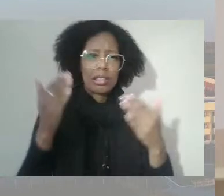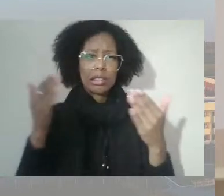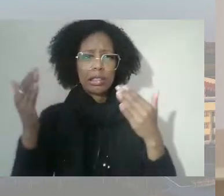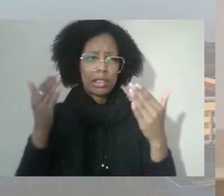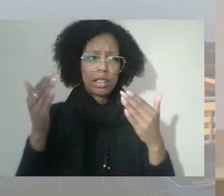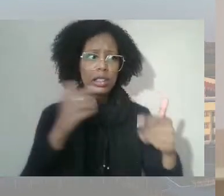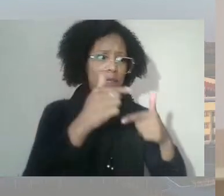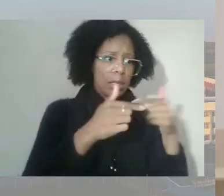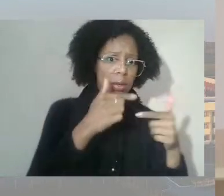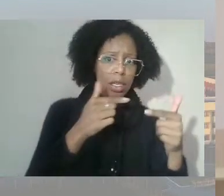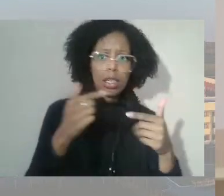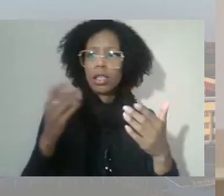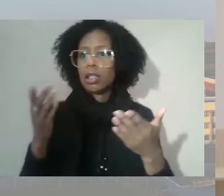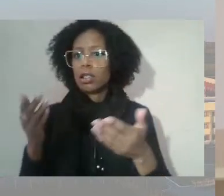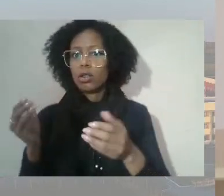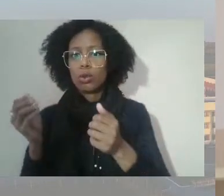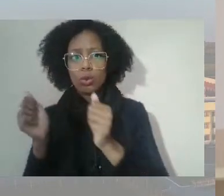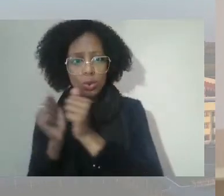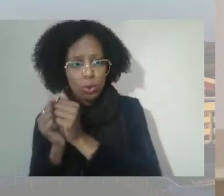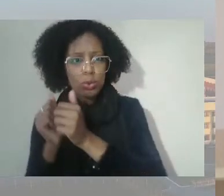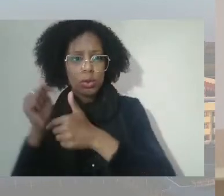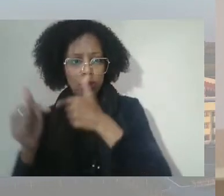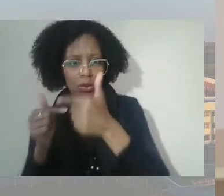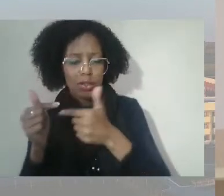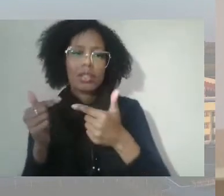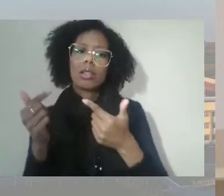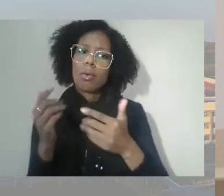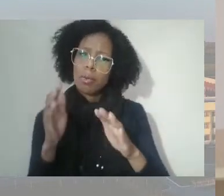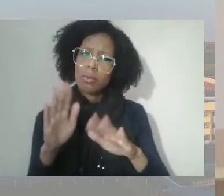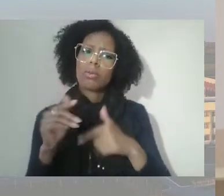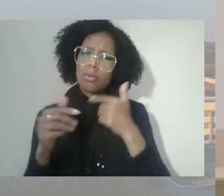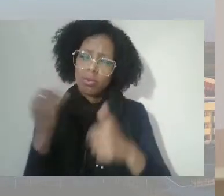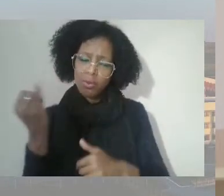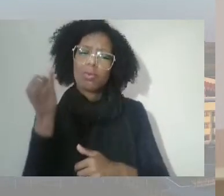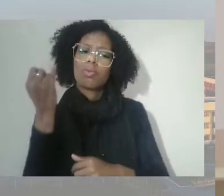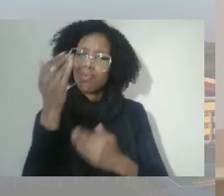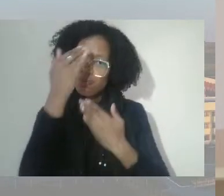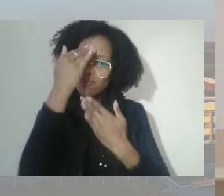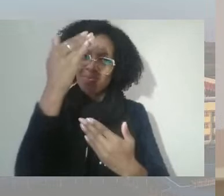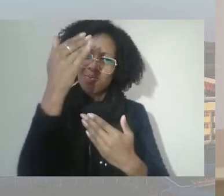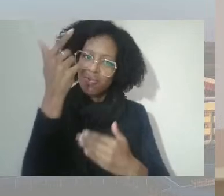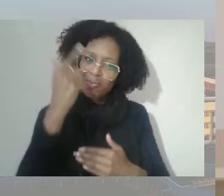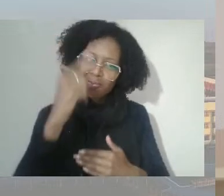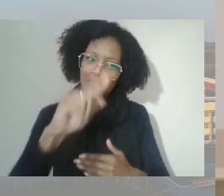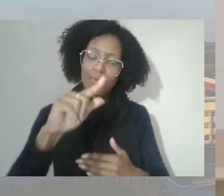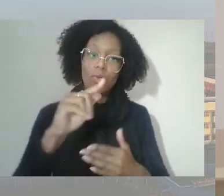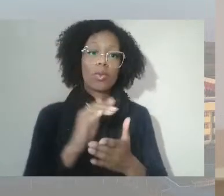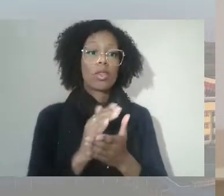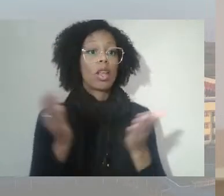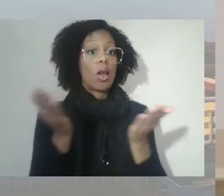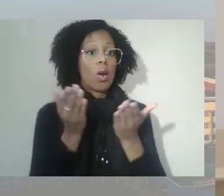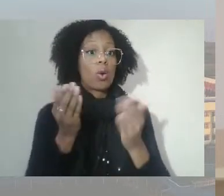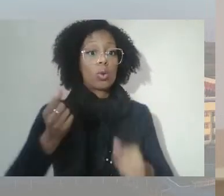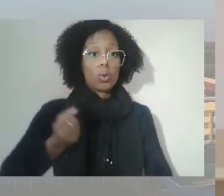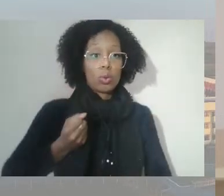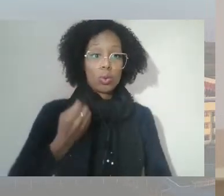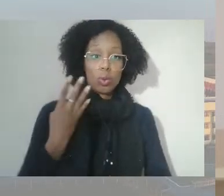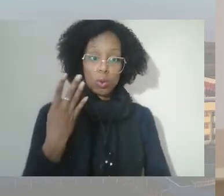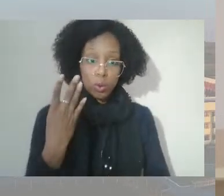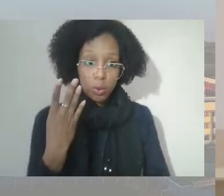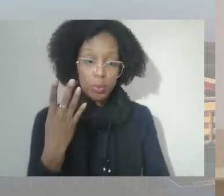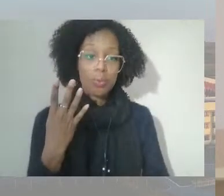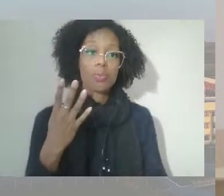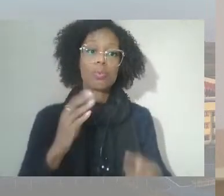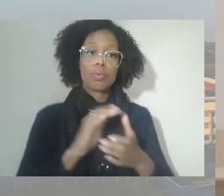atividades, mas é um trabalho muito importante e a gente sempre tem que ressaltar isso. Muito obrigado. Passando para o item 4, inclusões e exclusões de